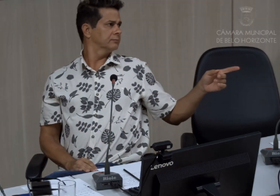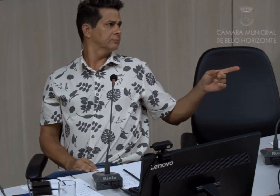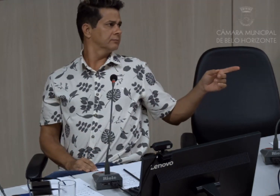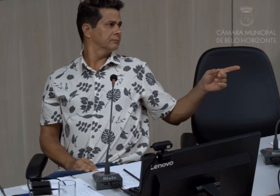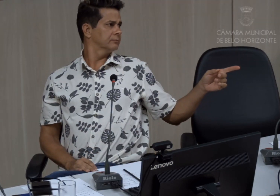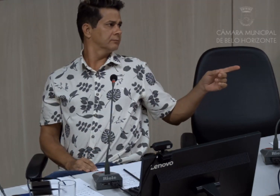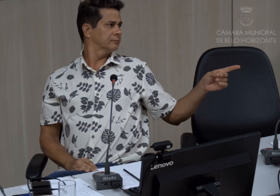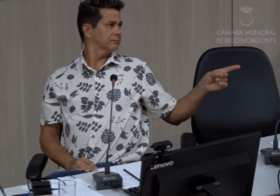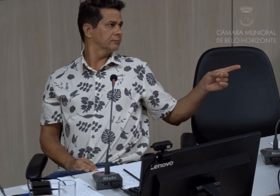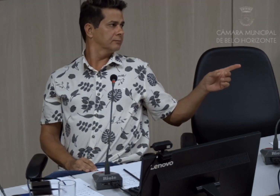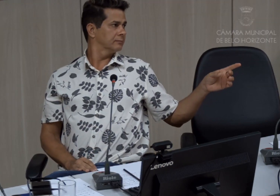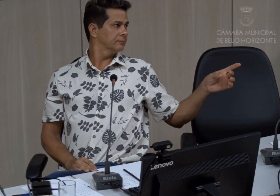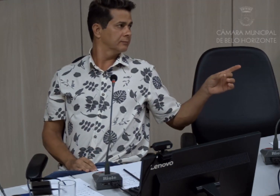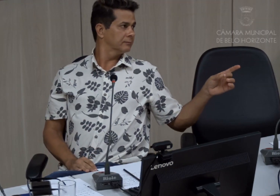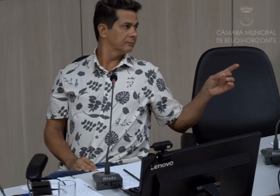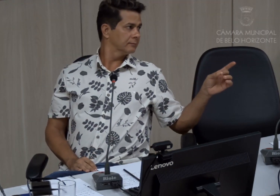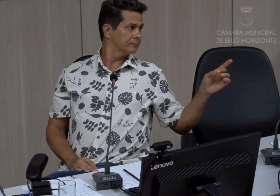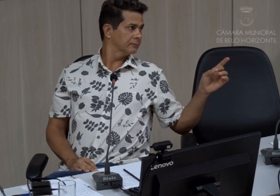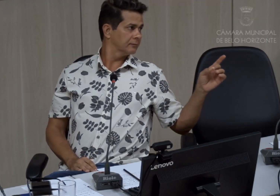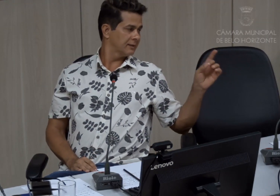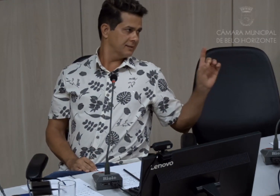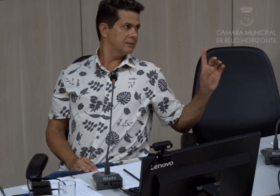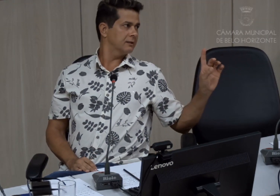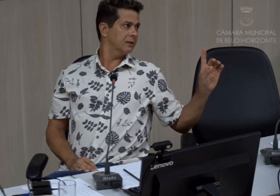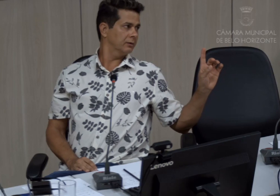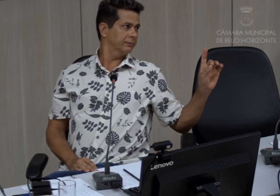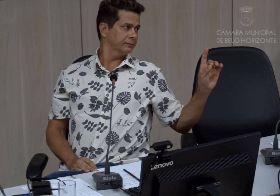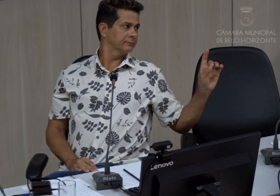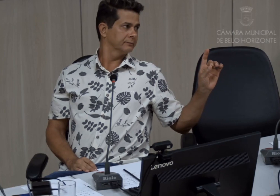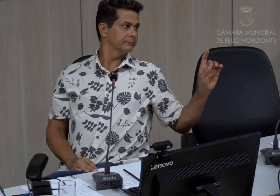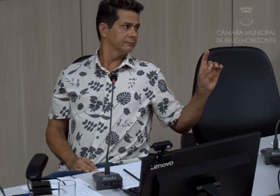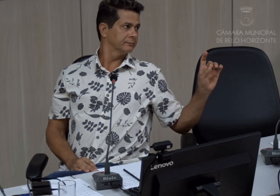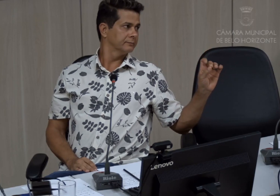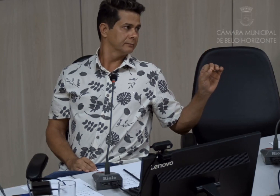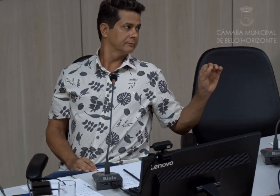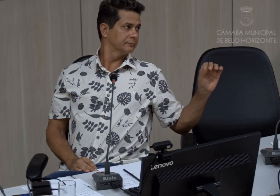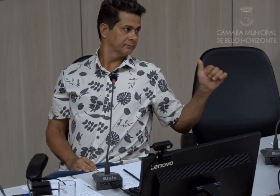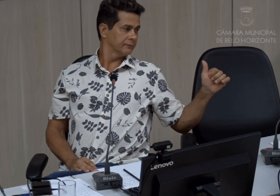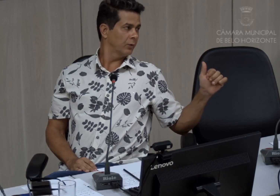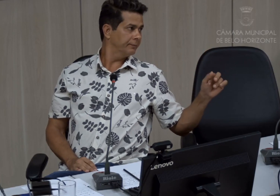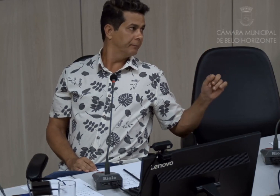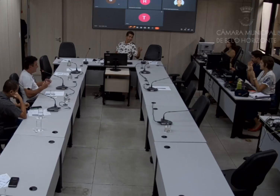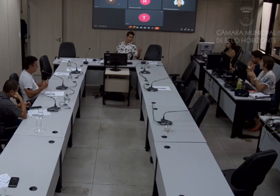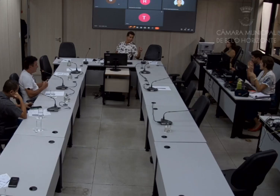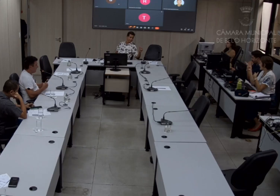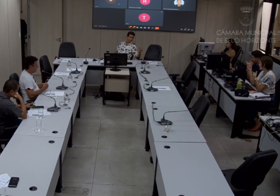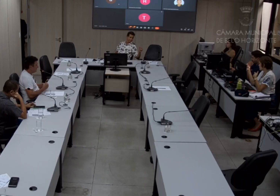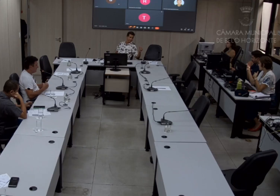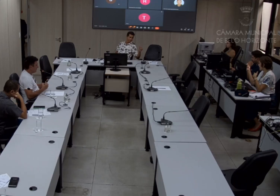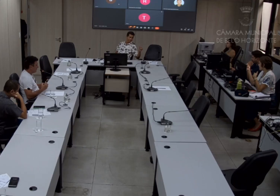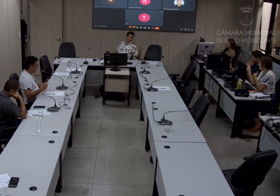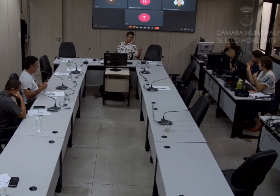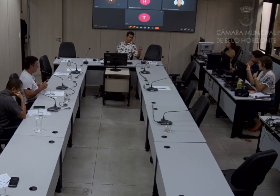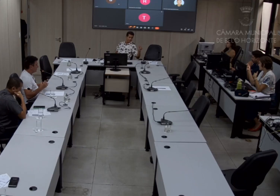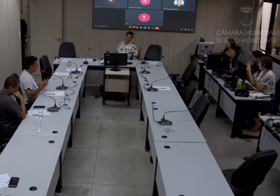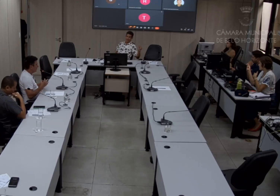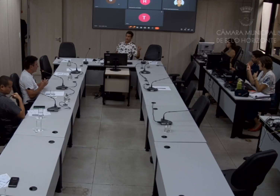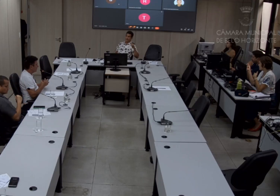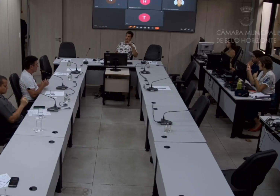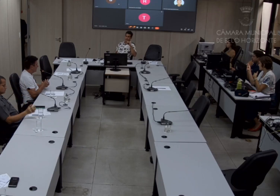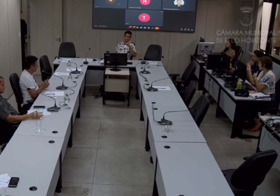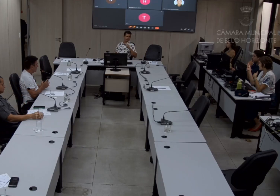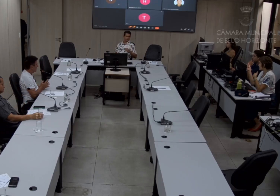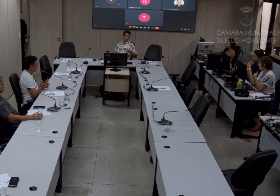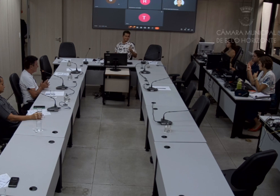70% das linhas de ônibus que trafegam pela Bíblia Machado são intermunicipais. Essas linhas intermunicipais não têm essa obrigação